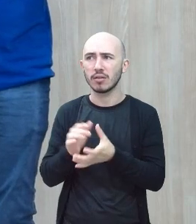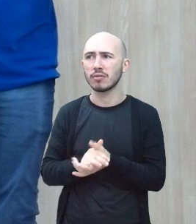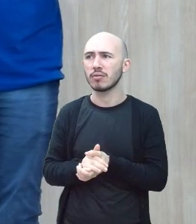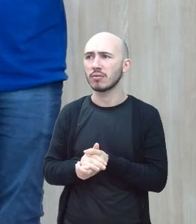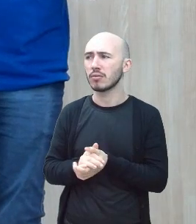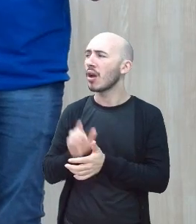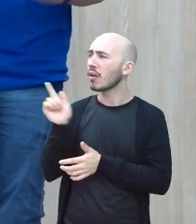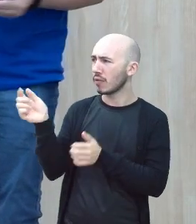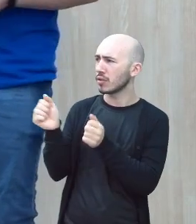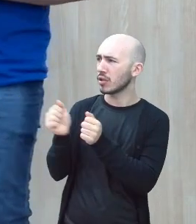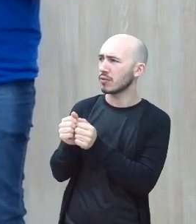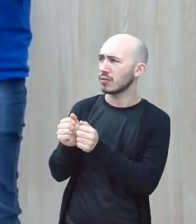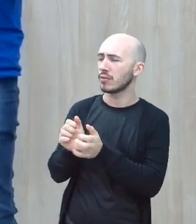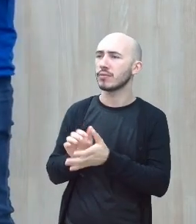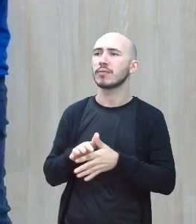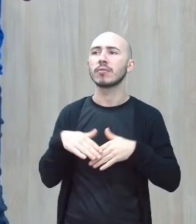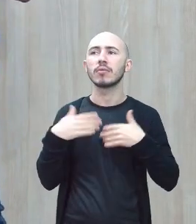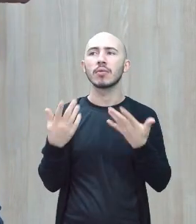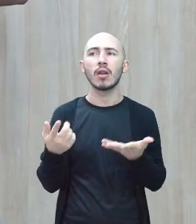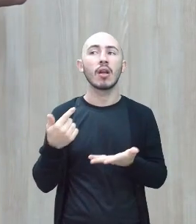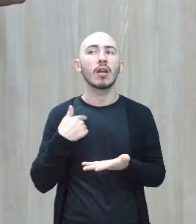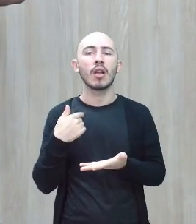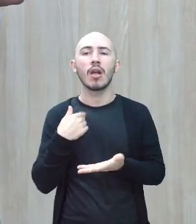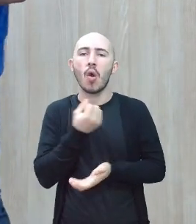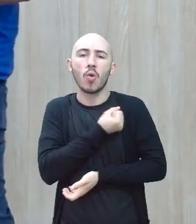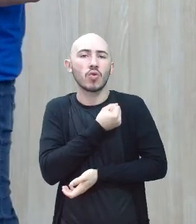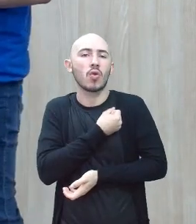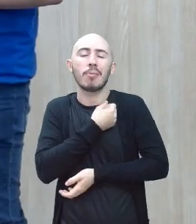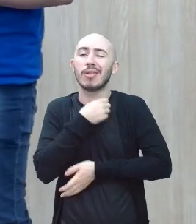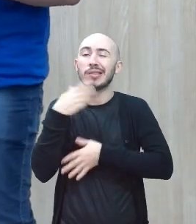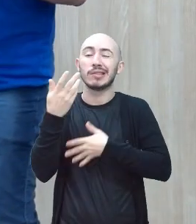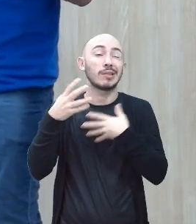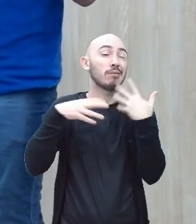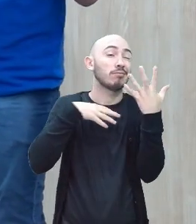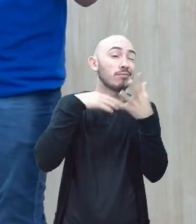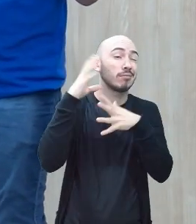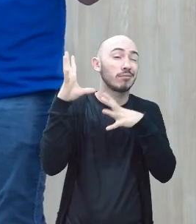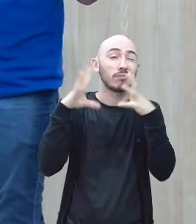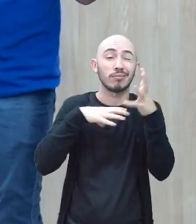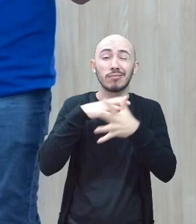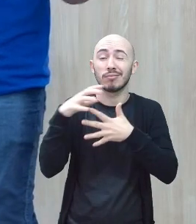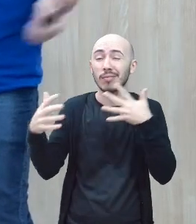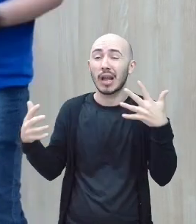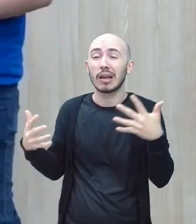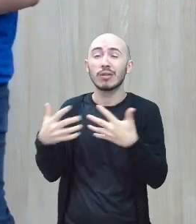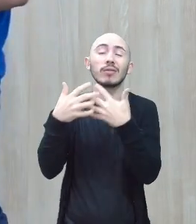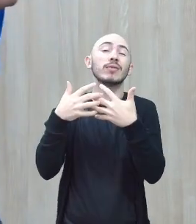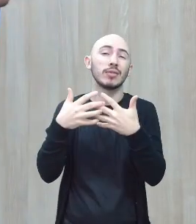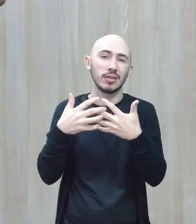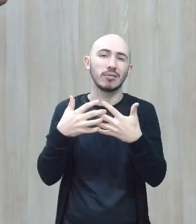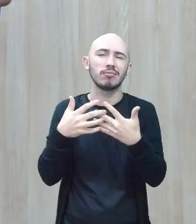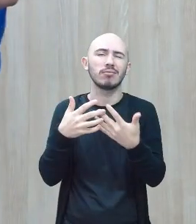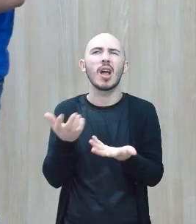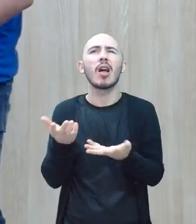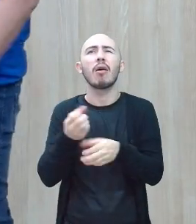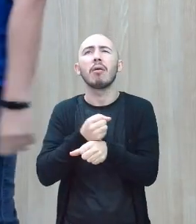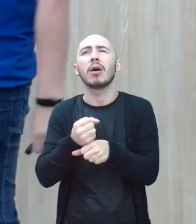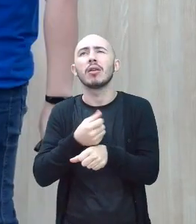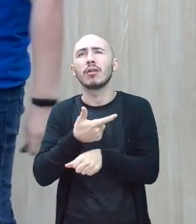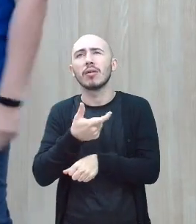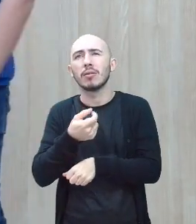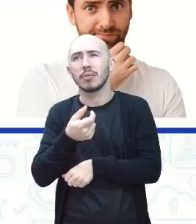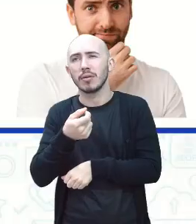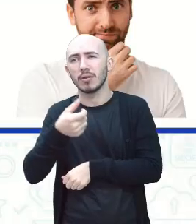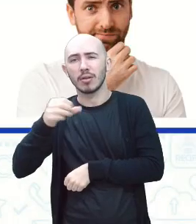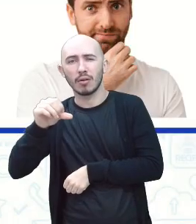não foi, professor, nesse dia? Sim. Que eu me embaralhei com os números até. Isso 2010, 2009, por aí assim. O que acontecia? Minha mãe